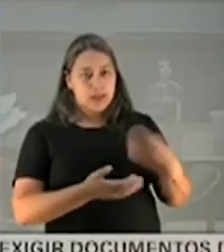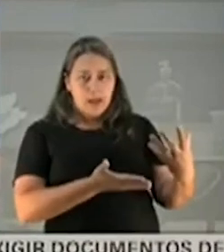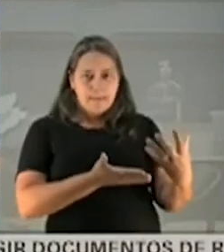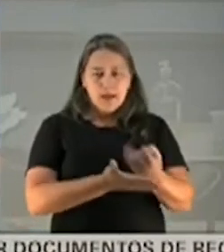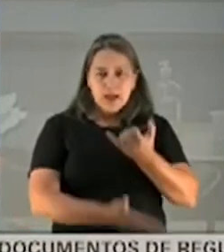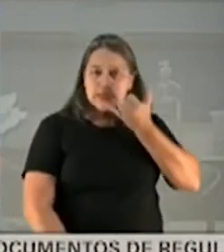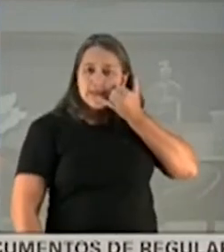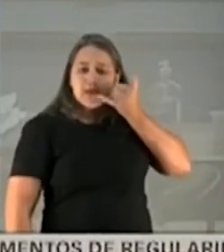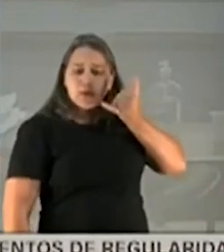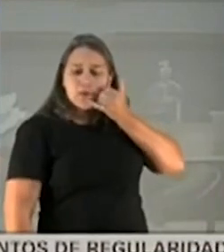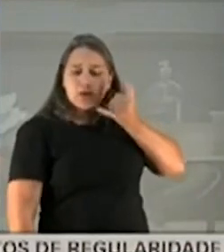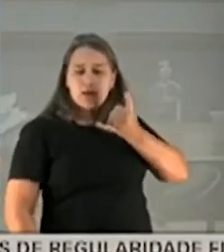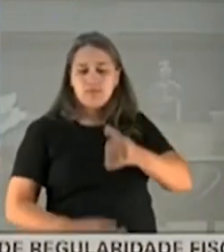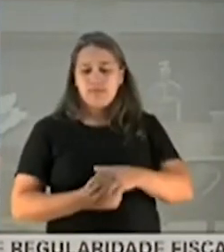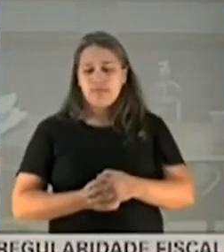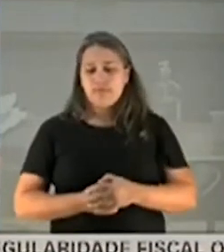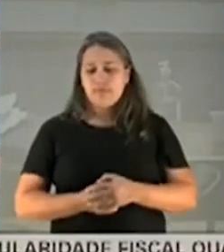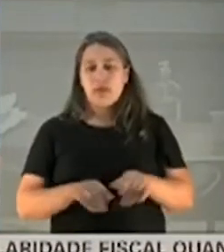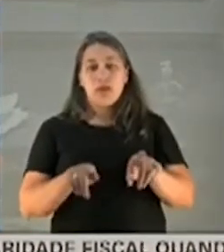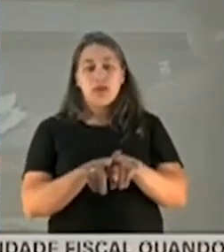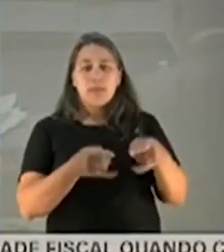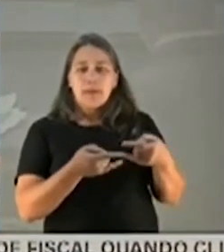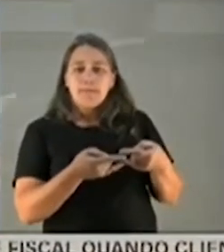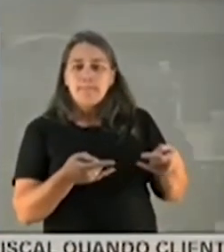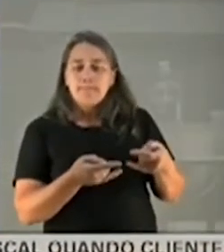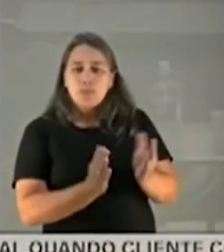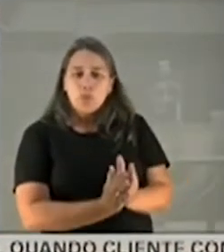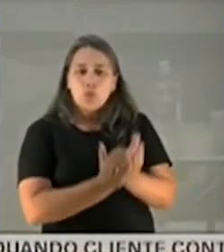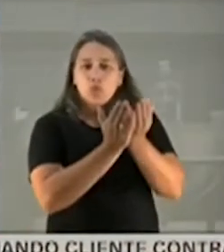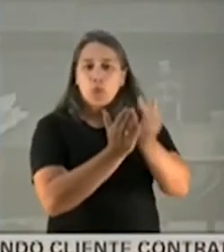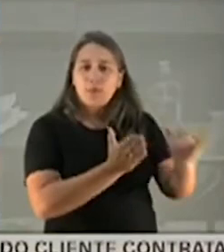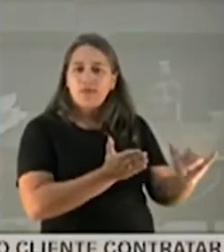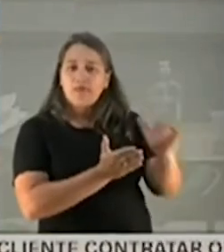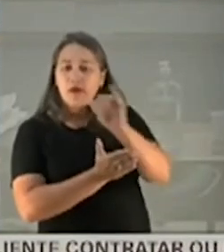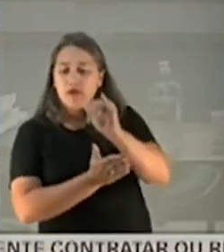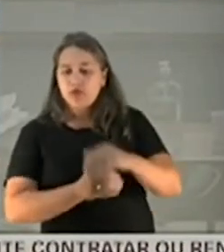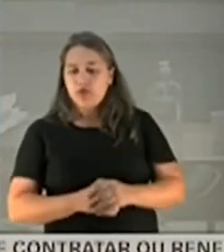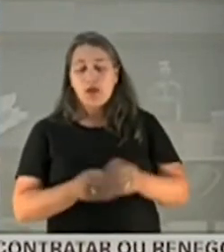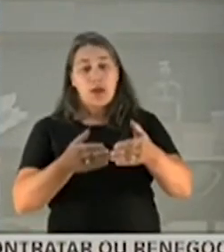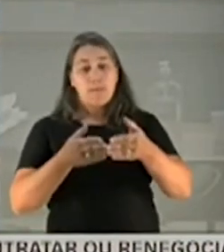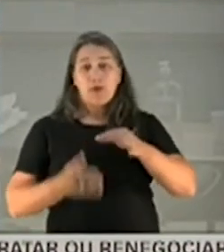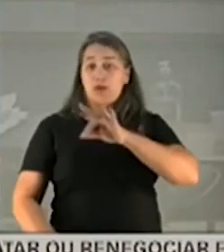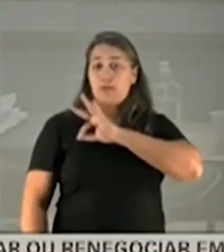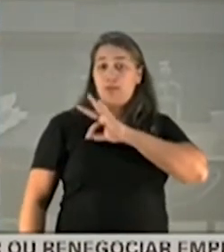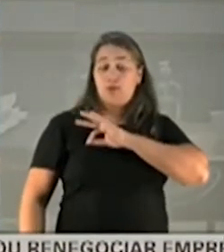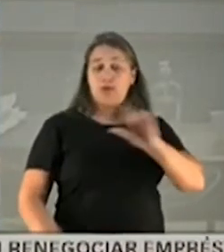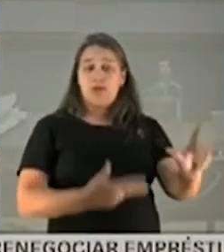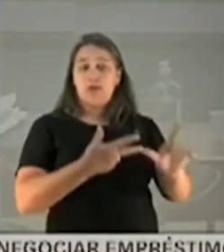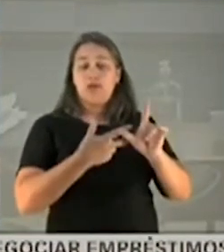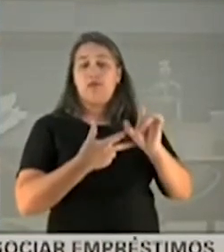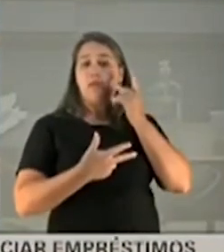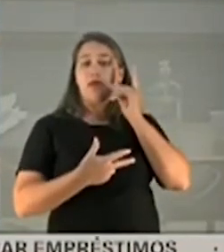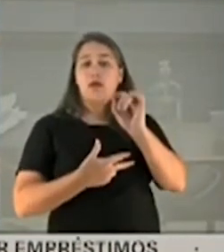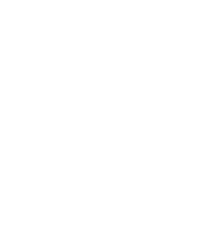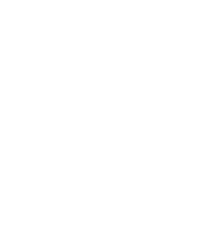telefones celulares, o seu passaporte do depoente. Por favor. Eu peço à Polícia Legislativa, para,